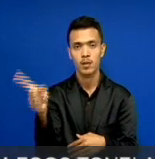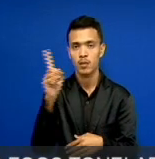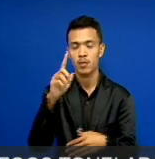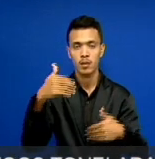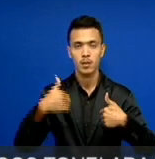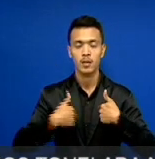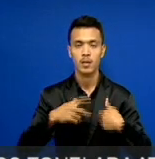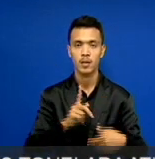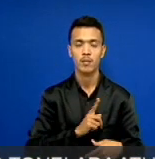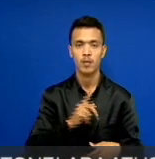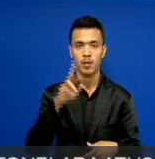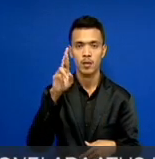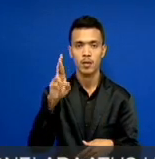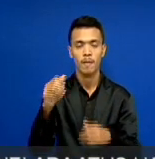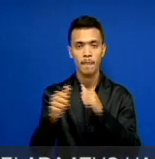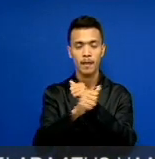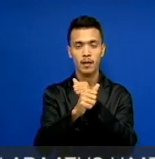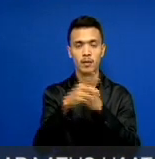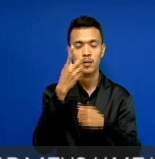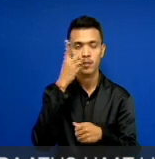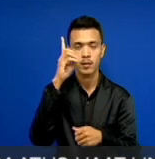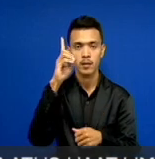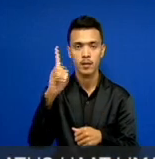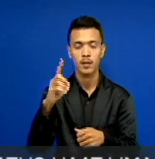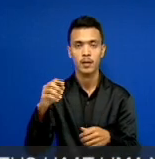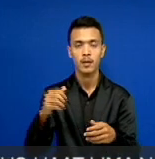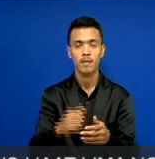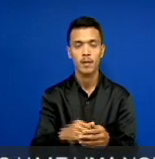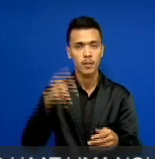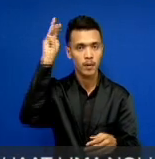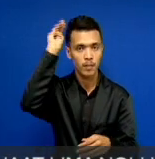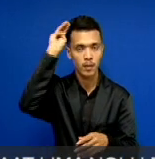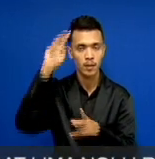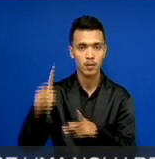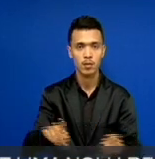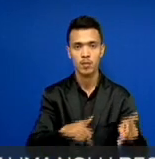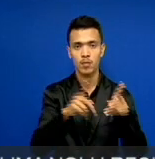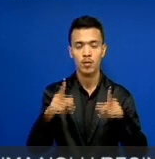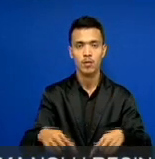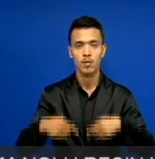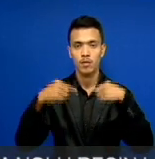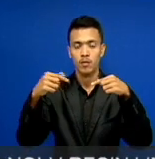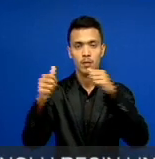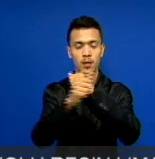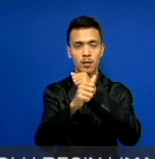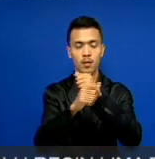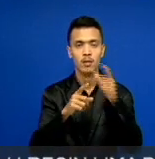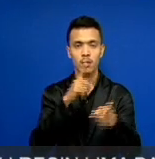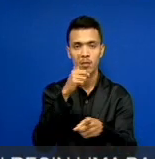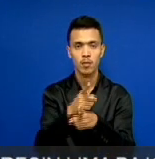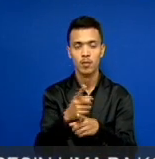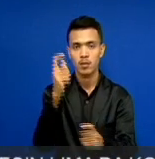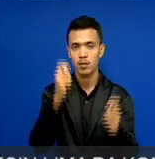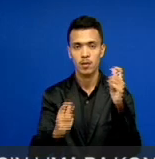Alor. E a audição, Arguidu DD confessa. Facto nebe ministro público imputa Arguidu los. Tribunal